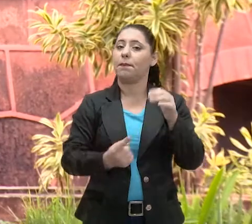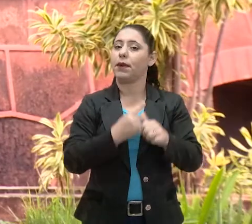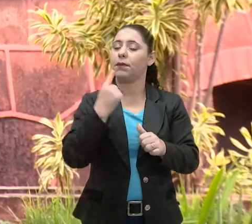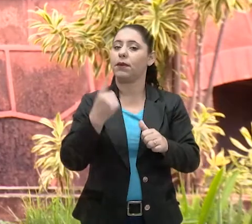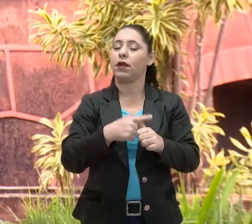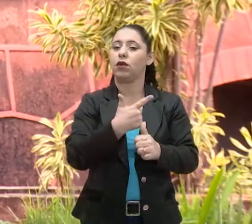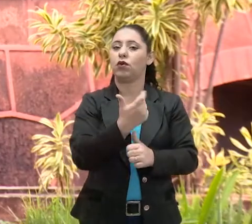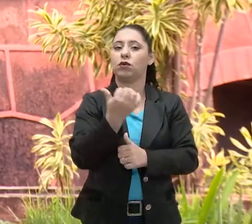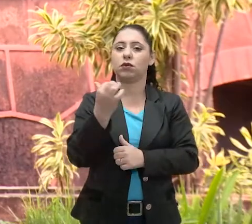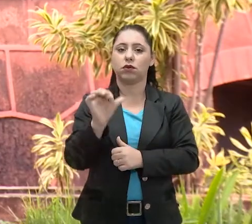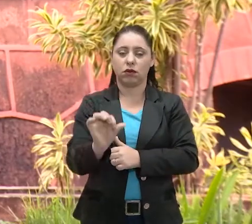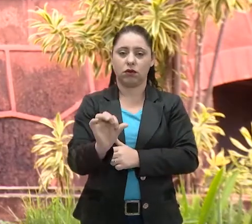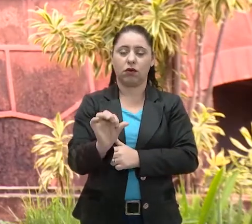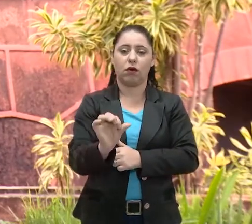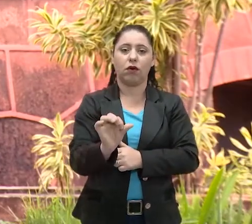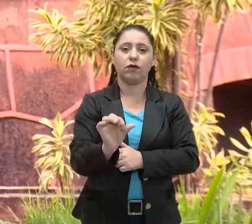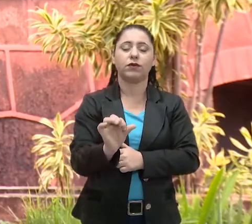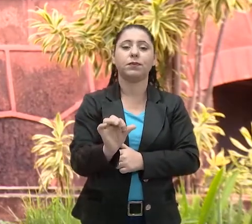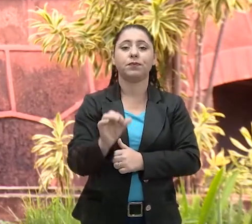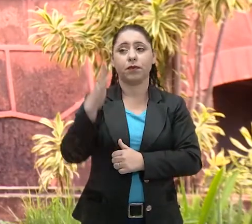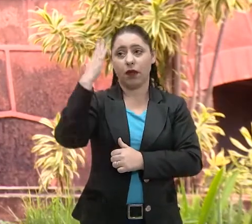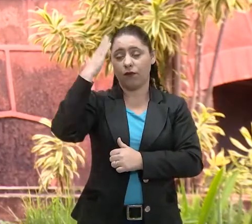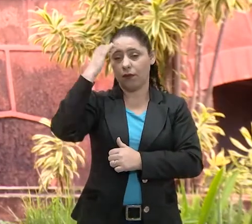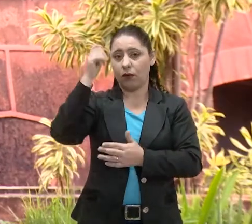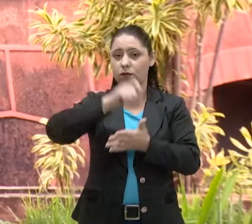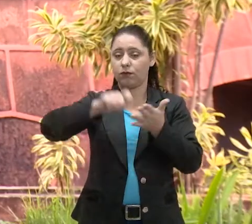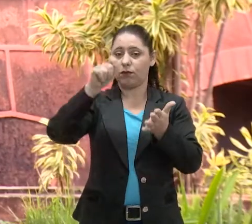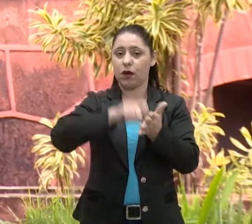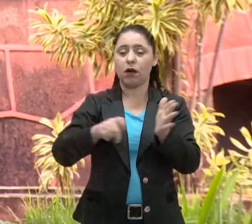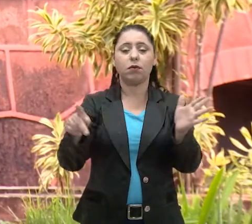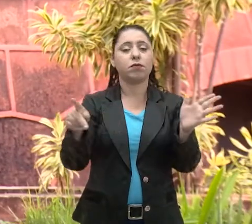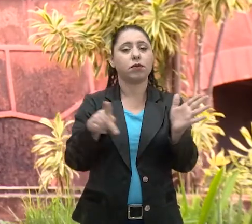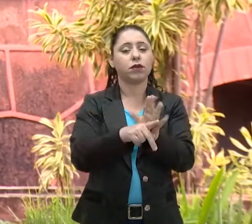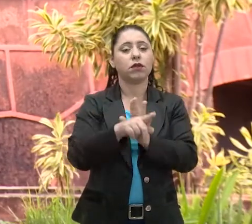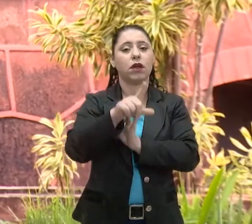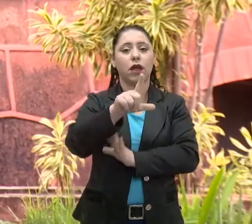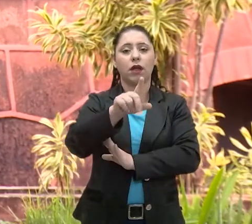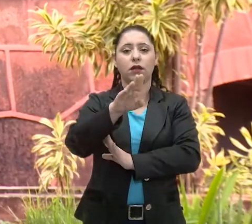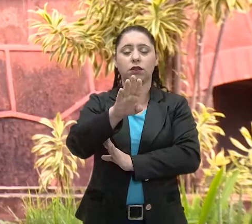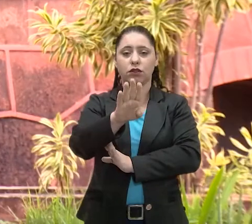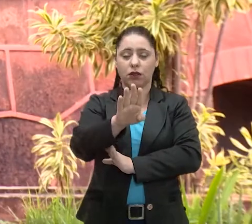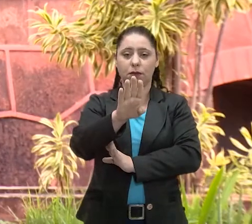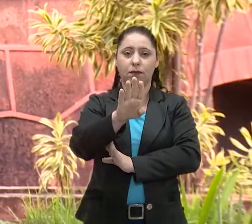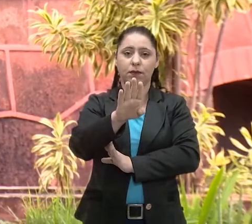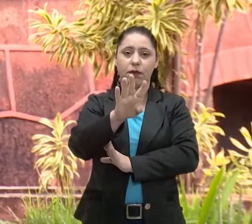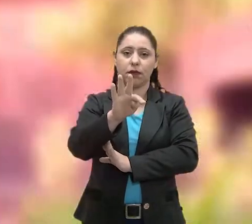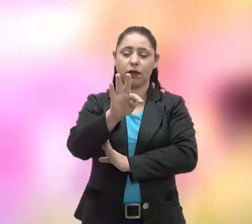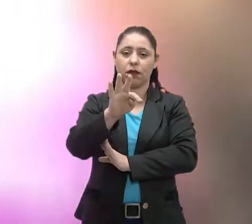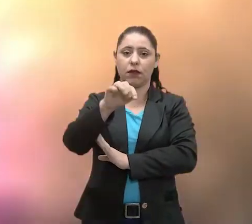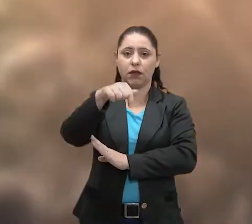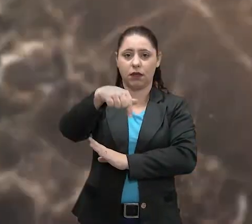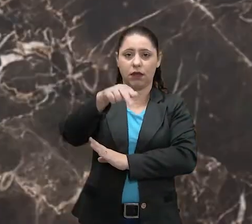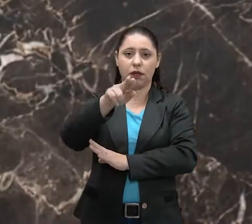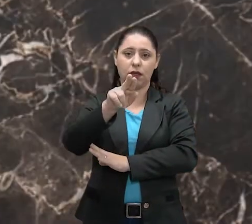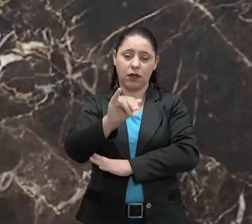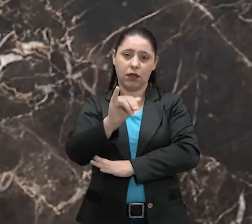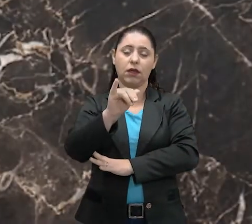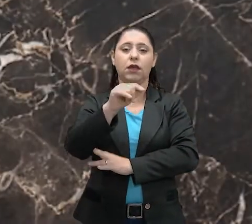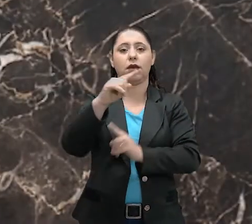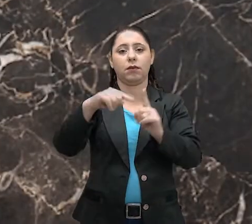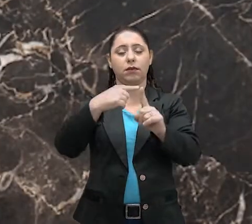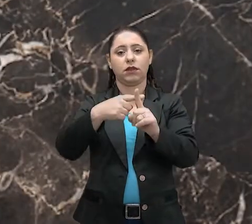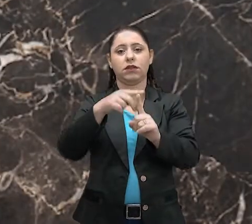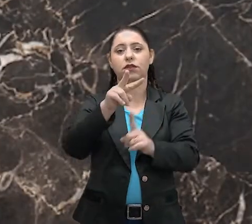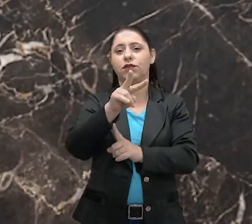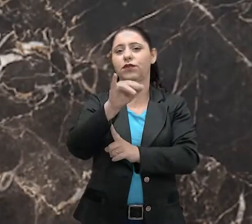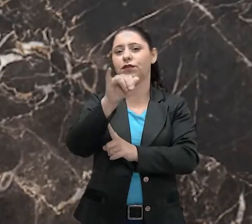primeira antologia de autores LGBTQIA+, aqui de Mato Grosso do Sul, em parceria com o poeta Vini